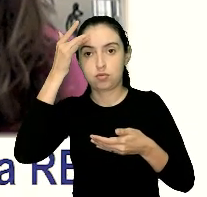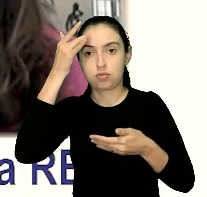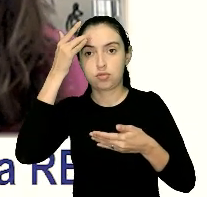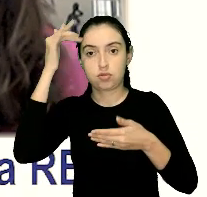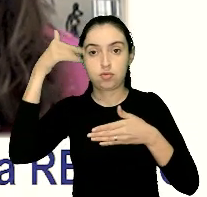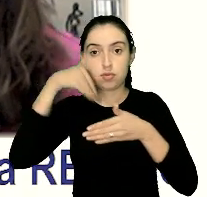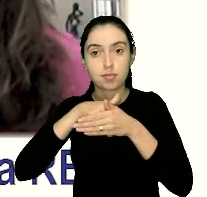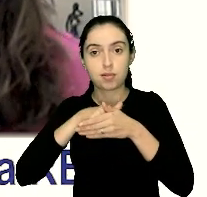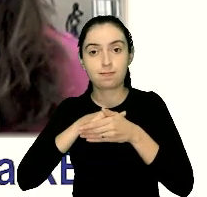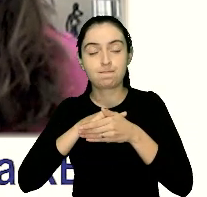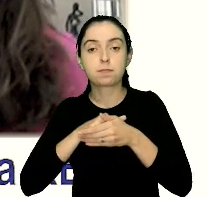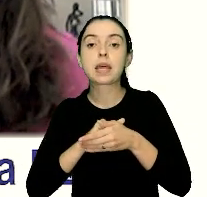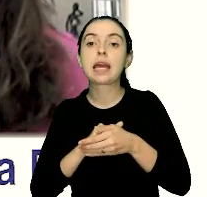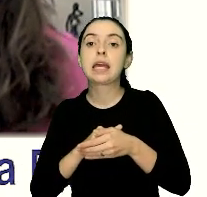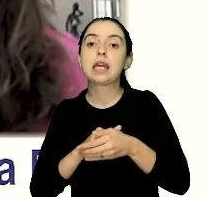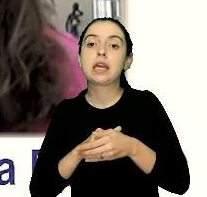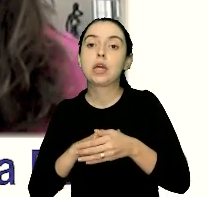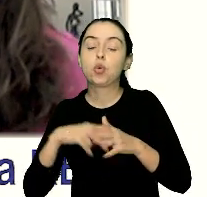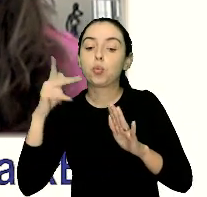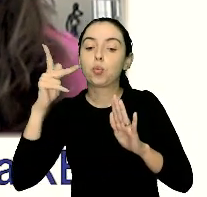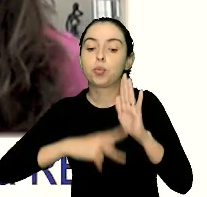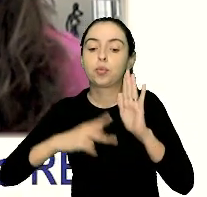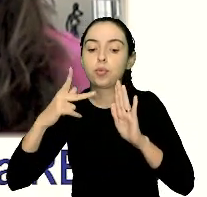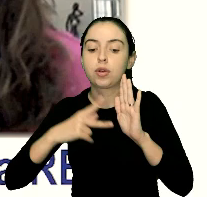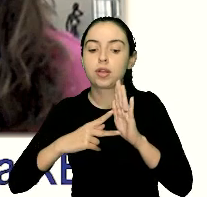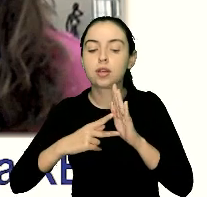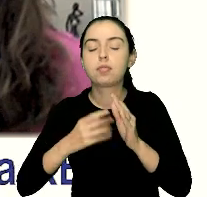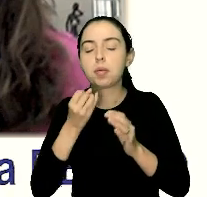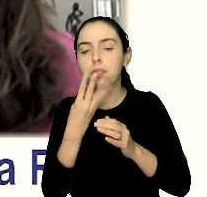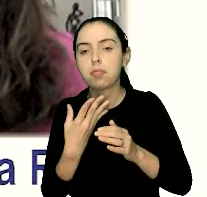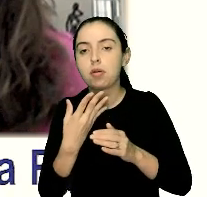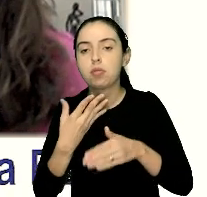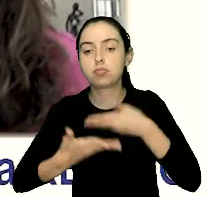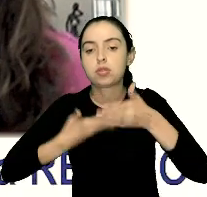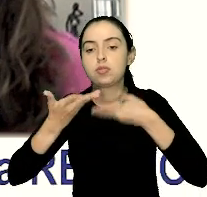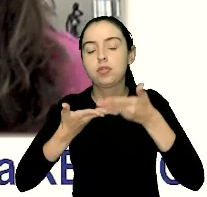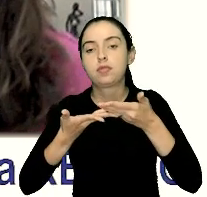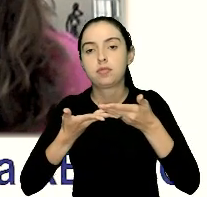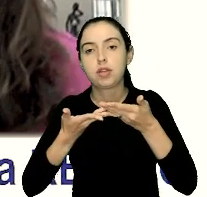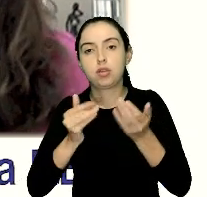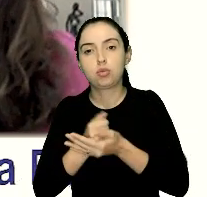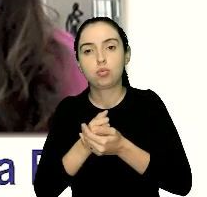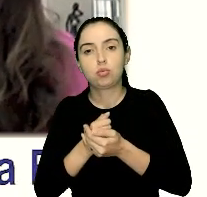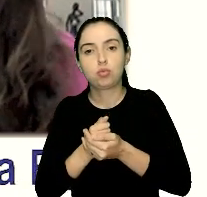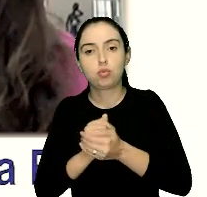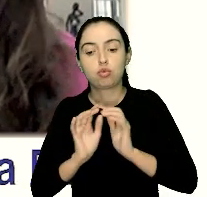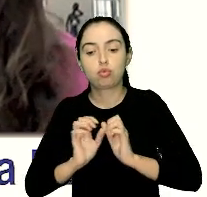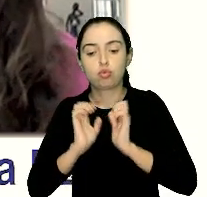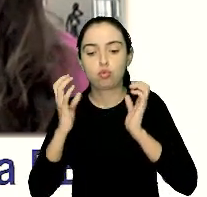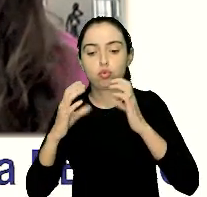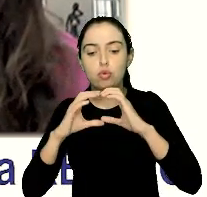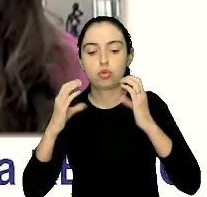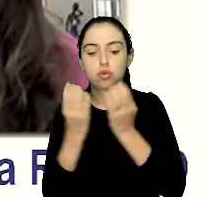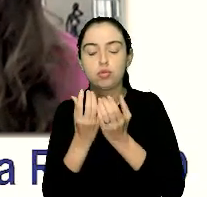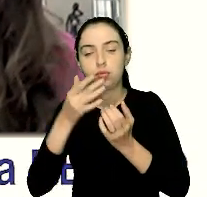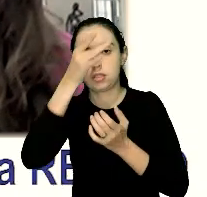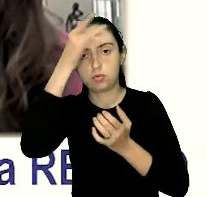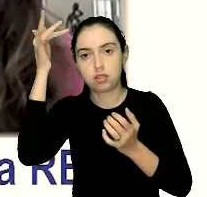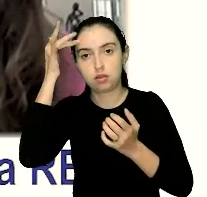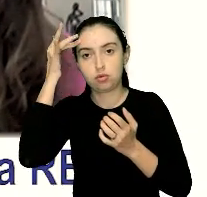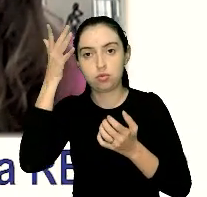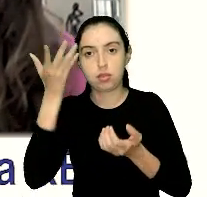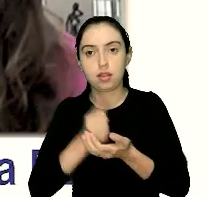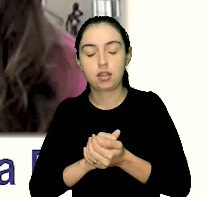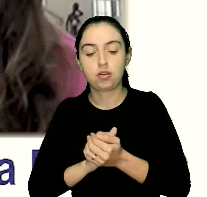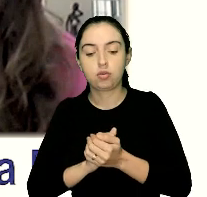programa muito bem desenvolvido pela nossa Comissão de Saúde Mental da Justiça Federal,